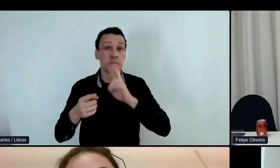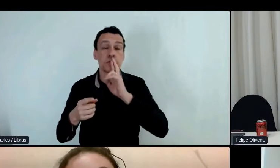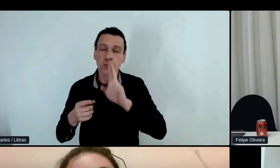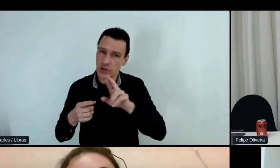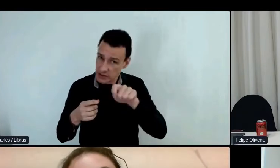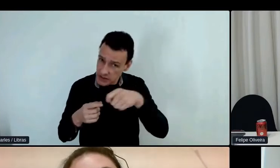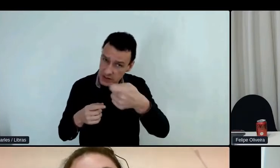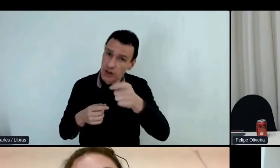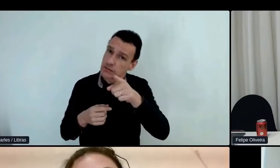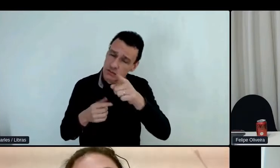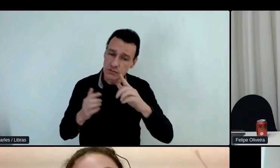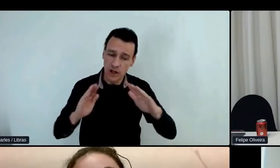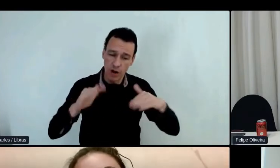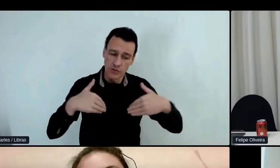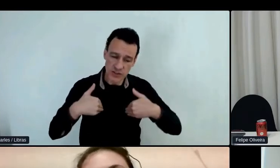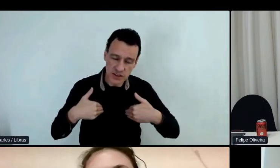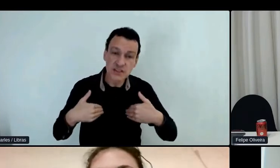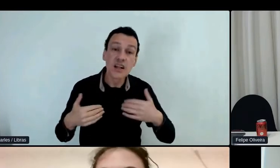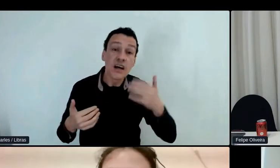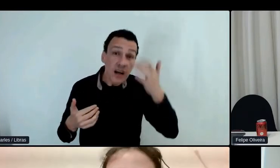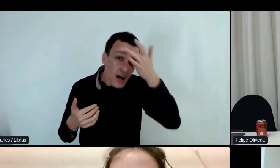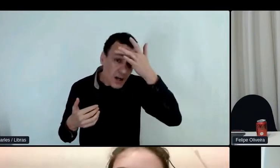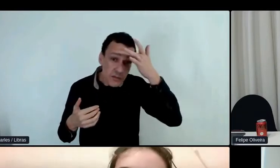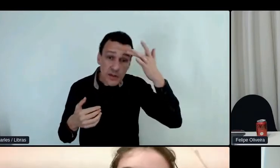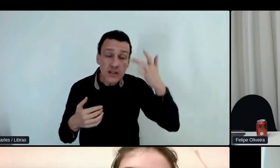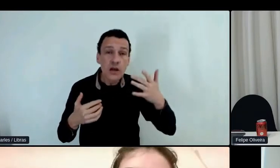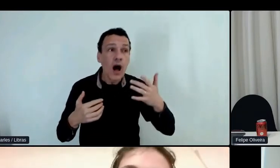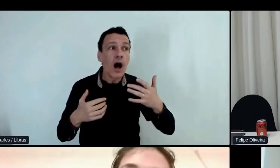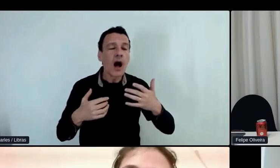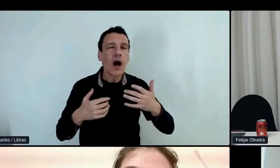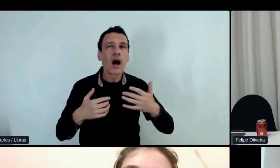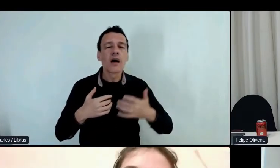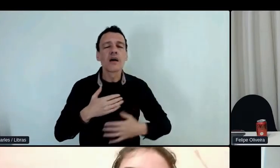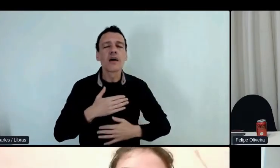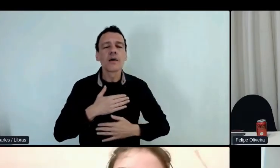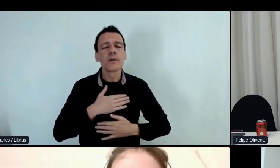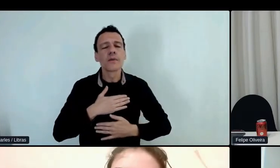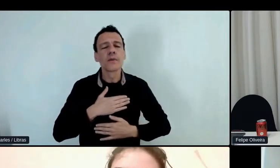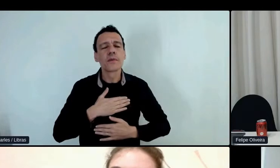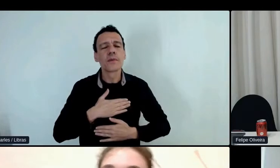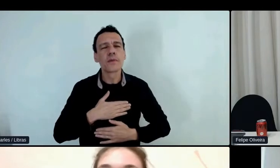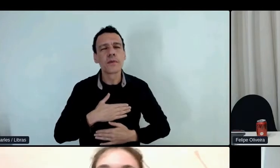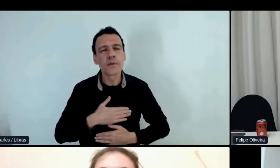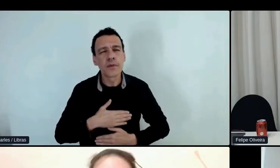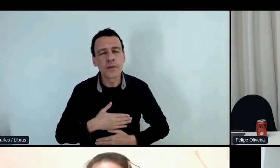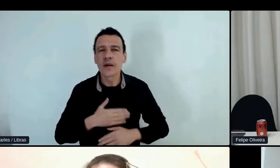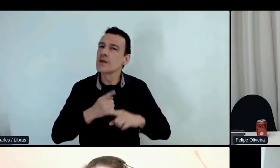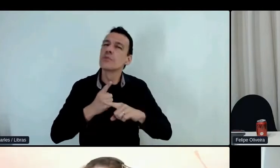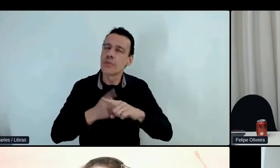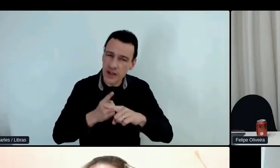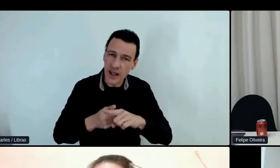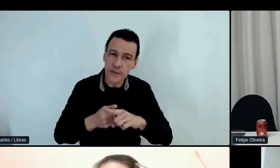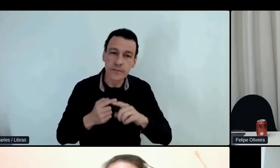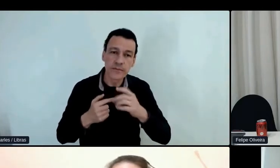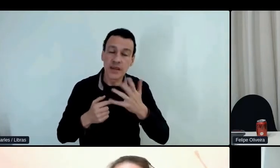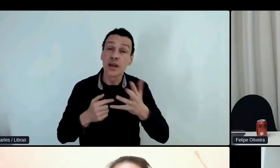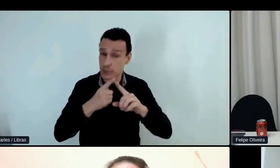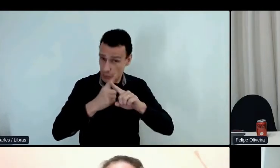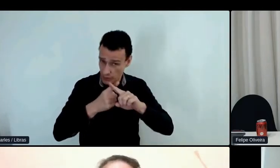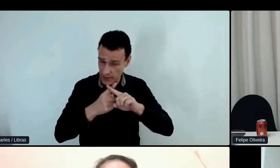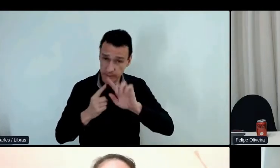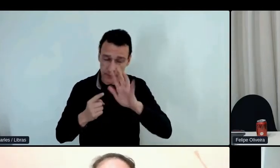desenvolvendo o relacionamento terapeuta com o paciente, a gente começa a perceber algumas coisas e quando nós